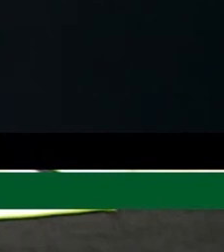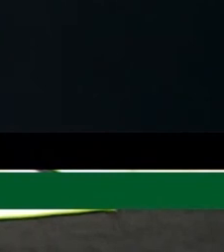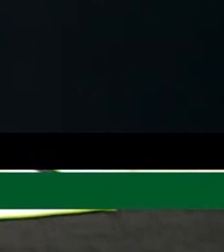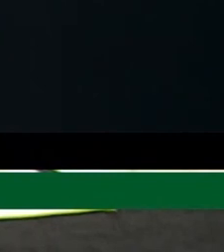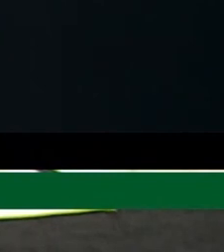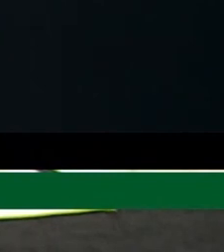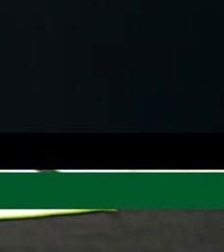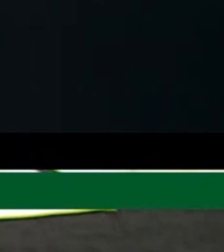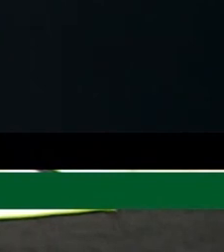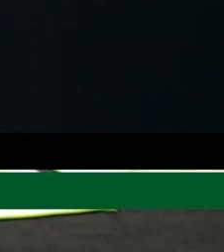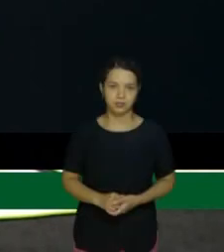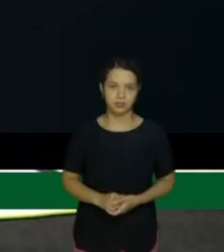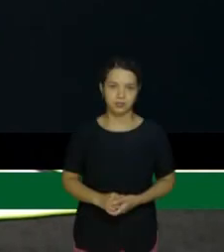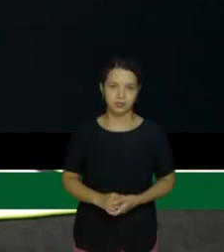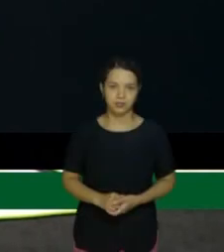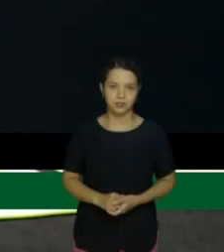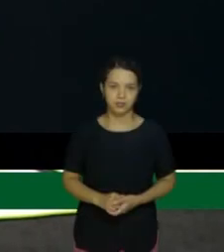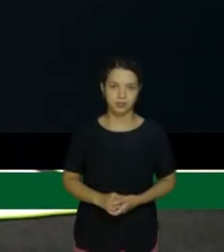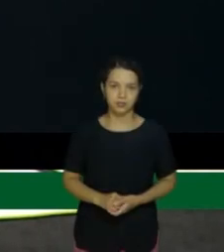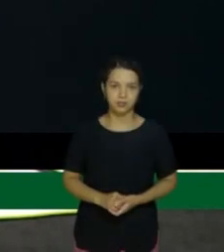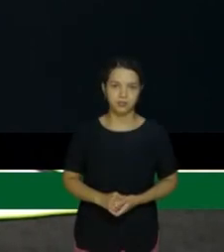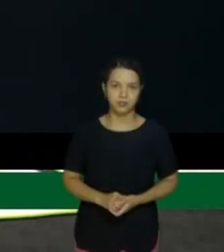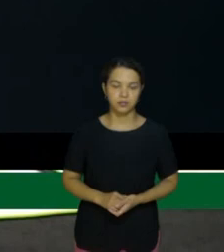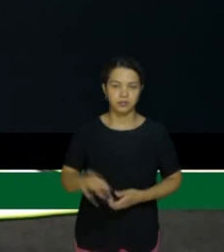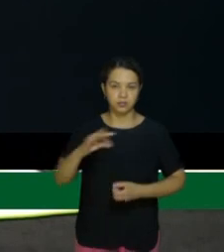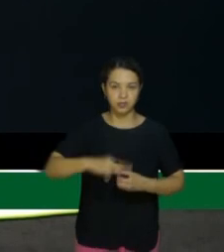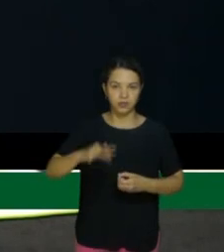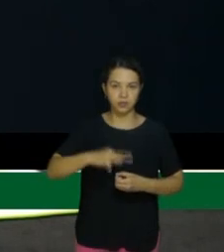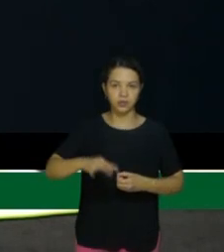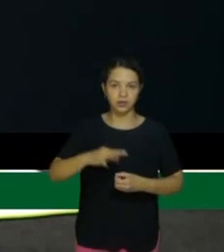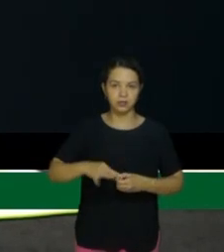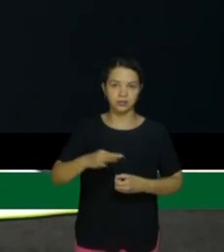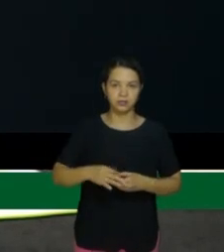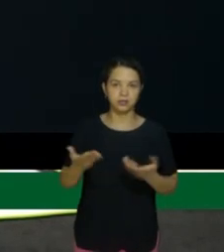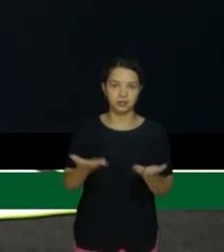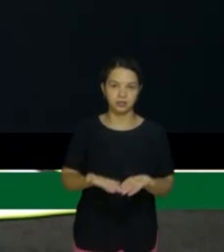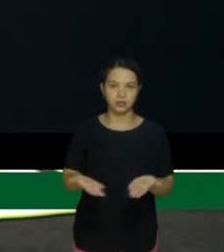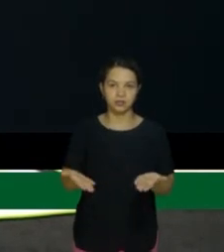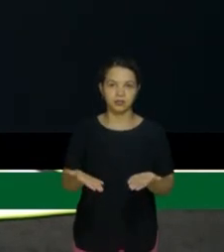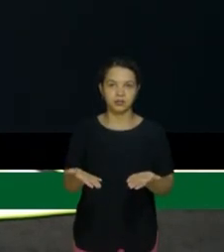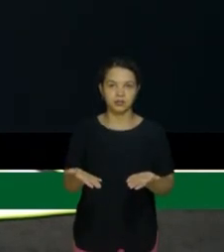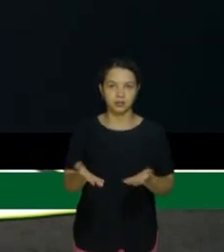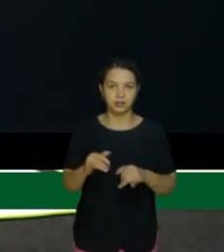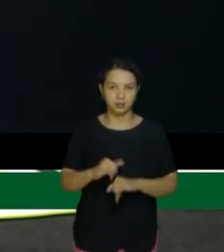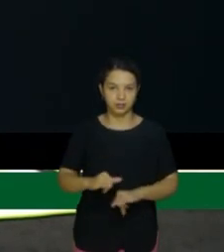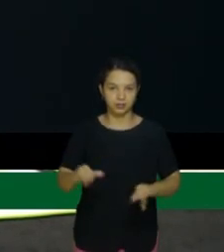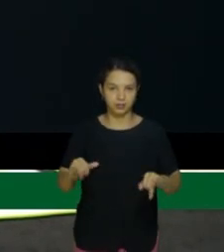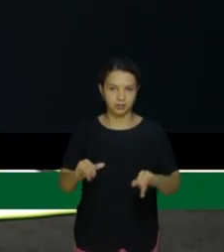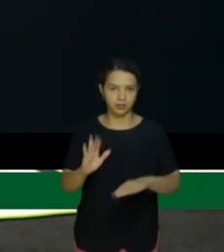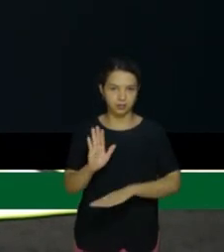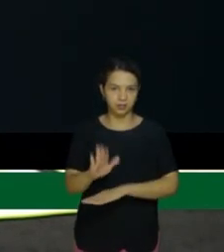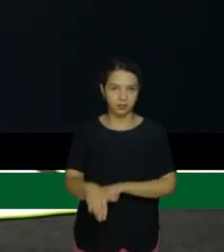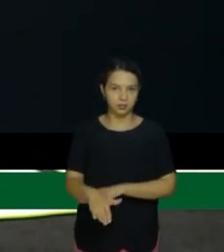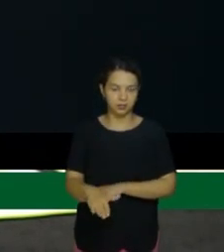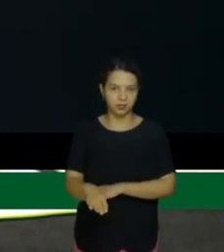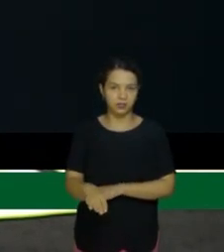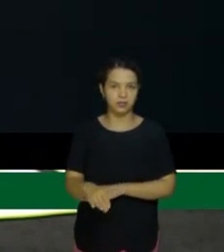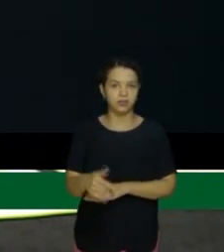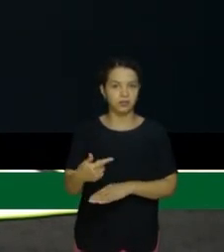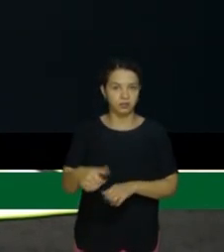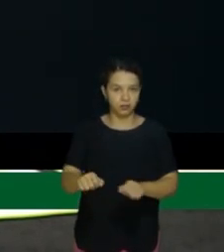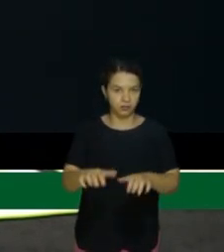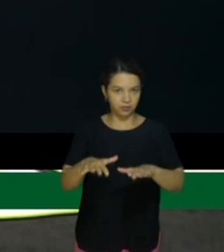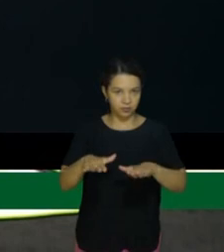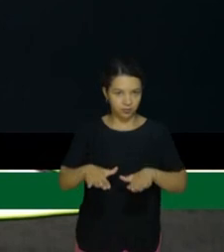bancada do Vale as entidades que irão se manifestar ao longo desta tarde numa forma diferente das sessões lá da